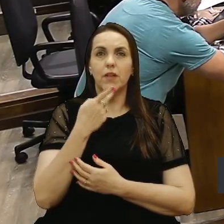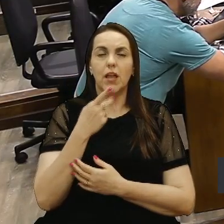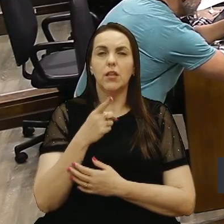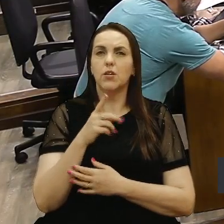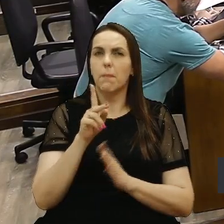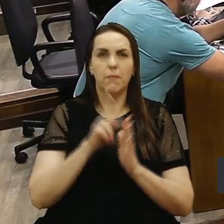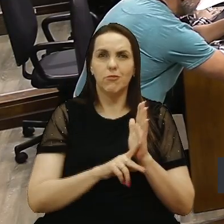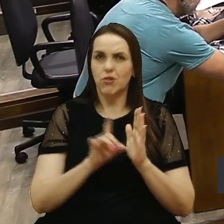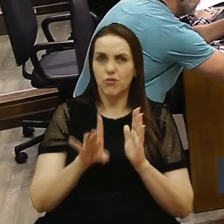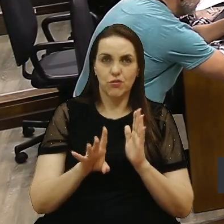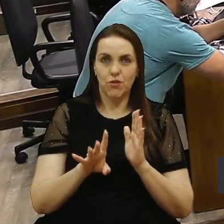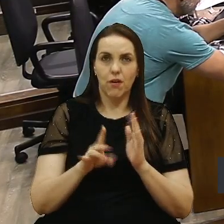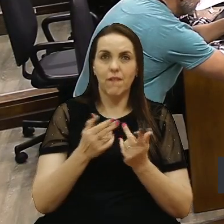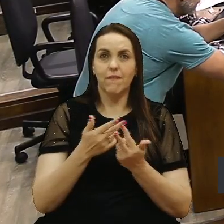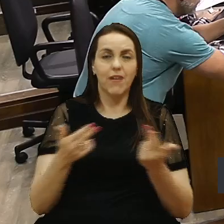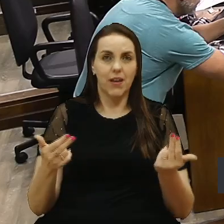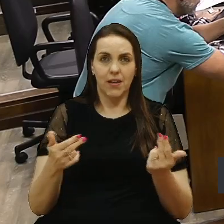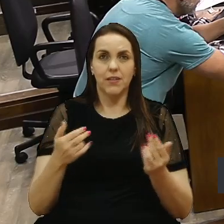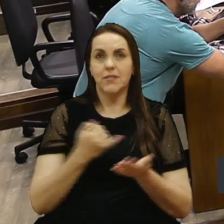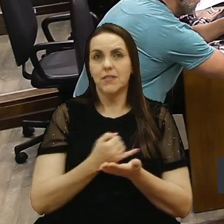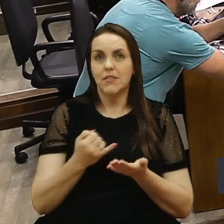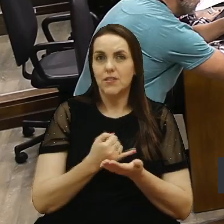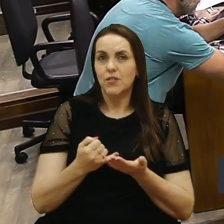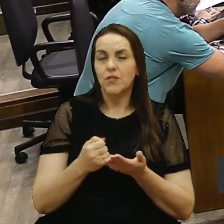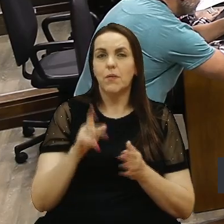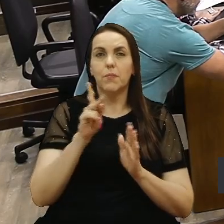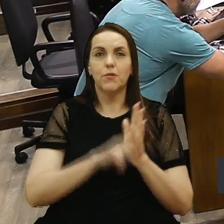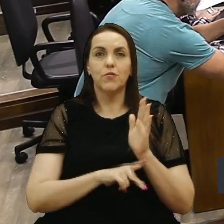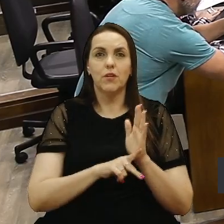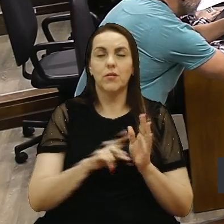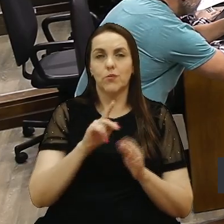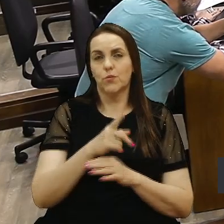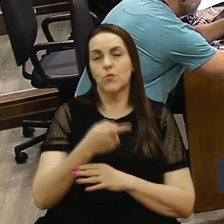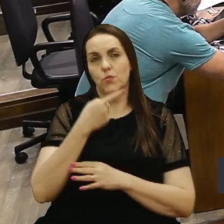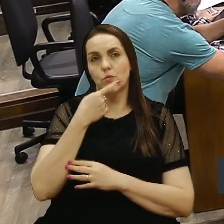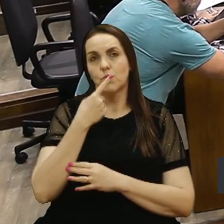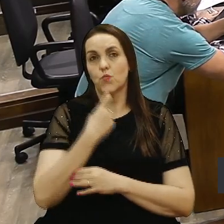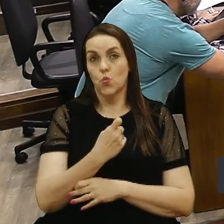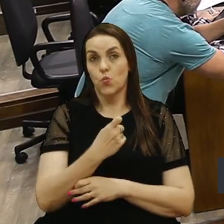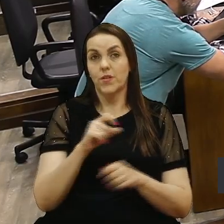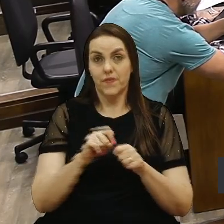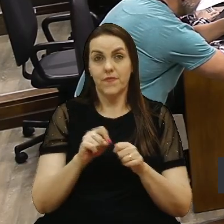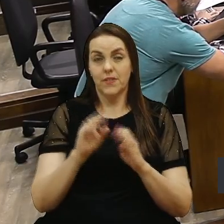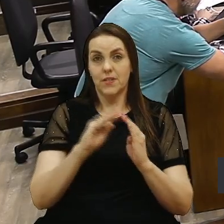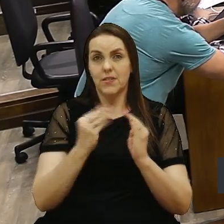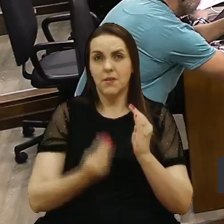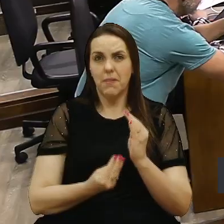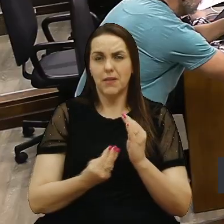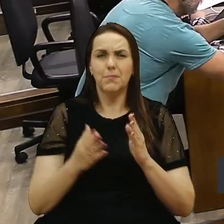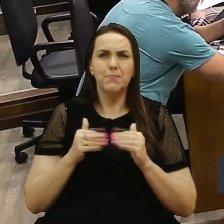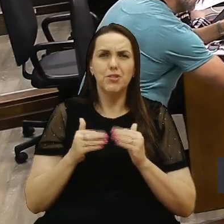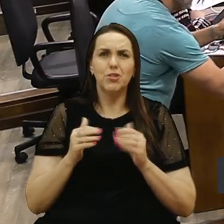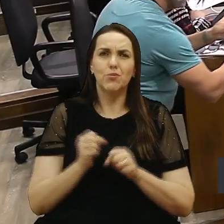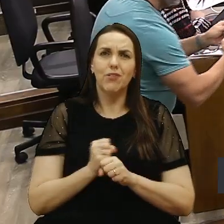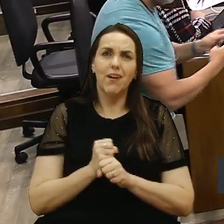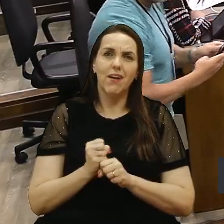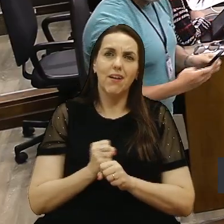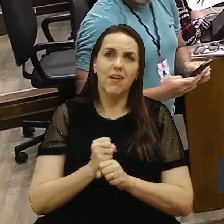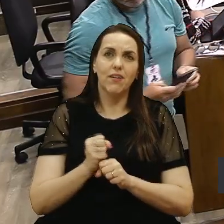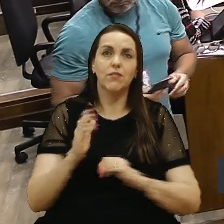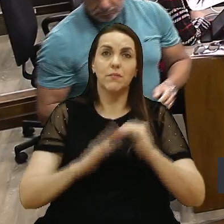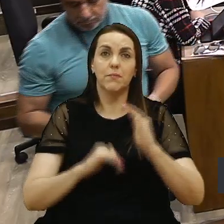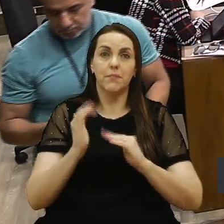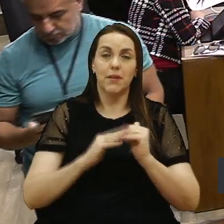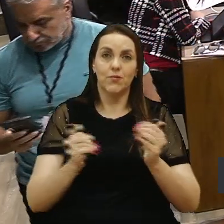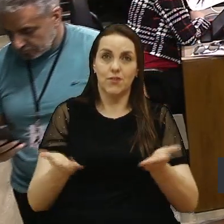inúmeras iniciativas e projetos que o João Wes vem fazendo lá à frente do SAMAI. Reivindicações de anos que foi colocado em prática